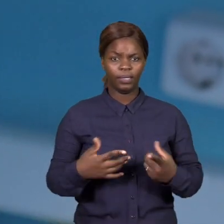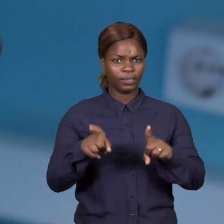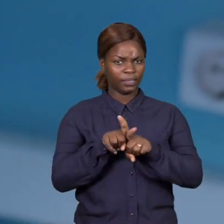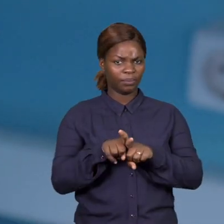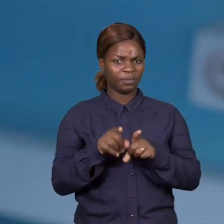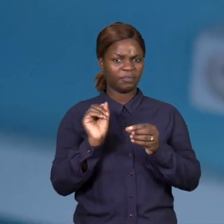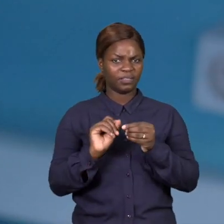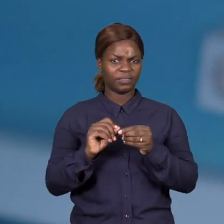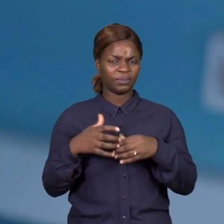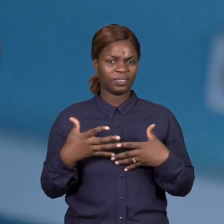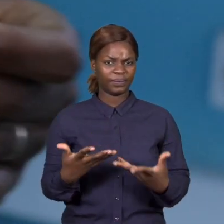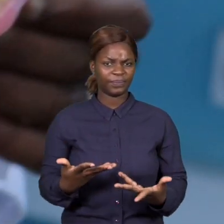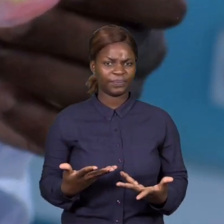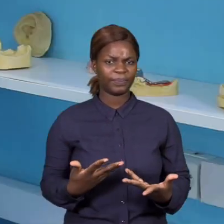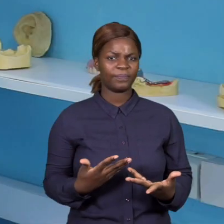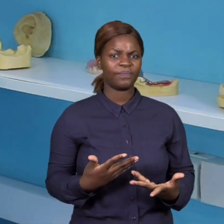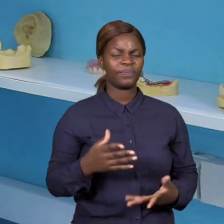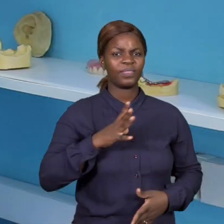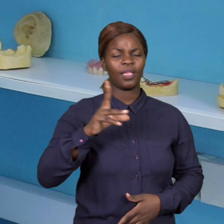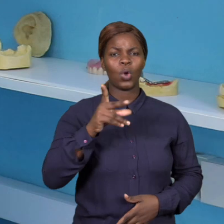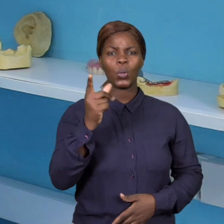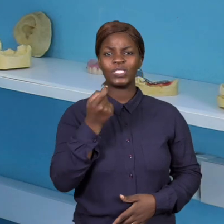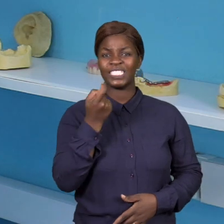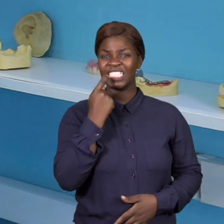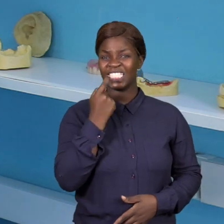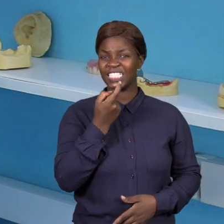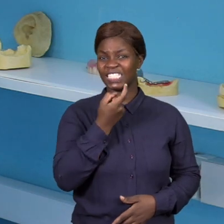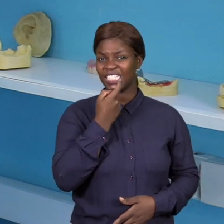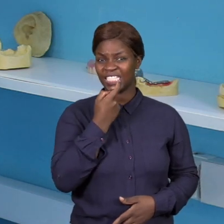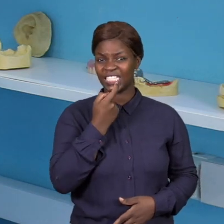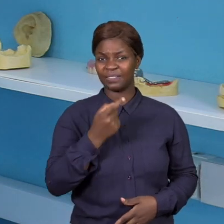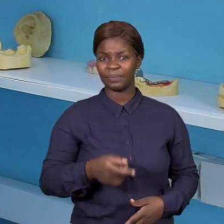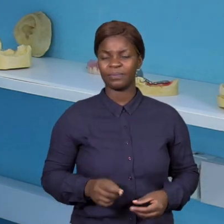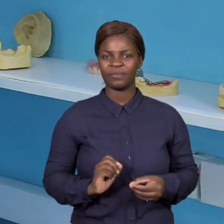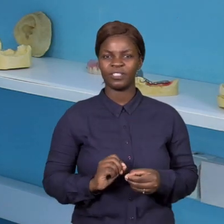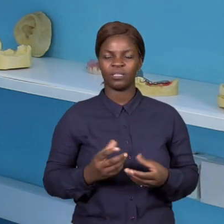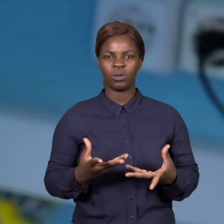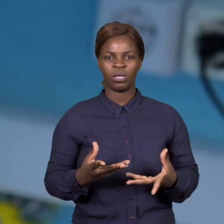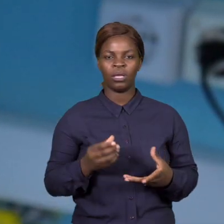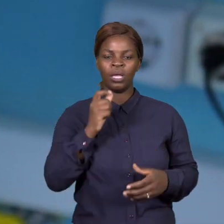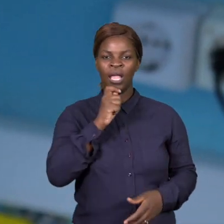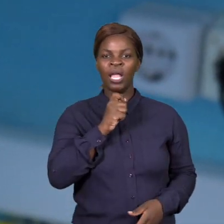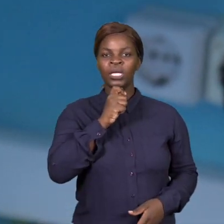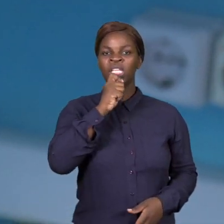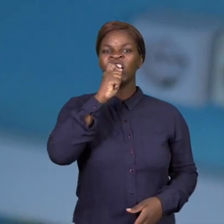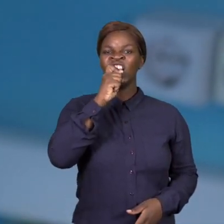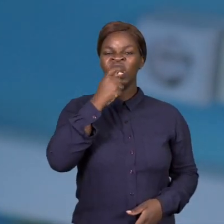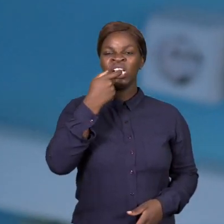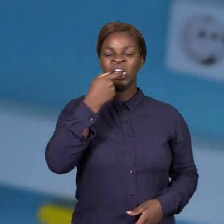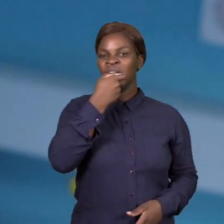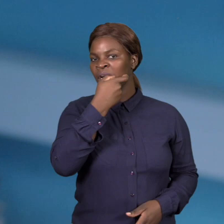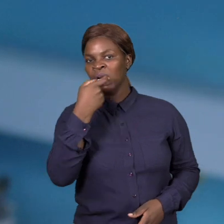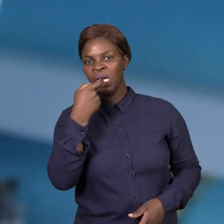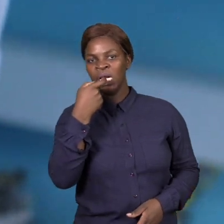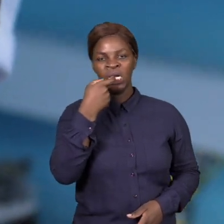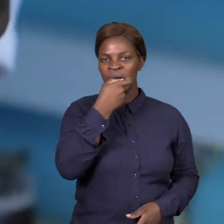ver os retentores, que vão apanhar os dentes, né? Vão a travar nos dentes para a placa não se mexer e